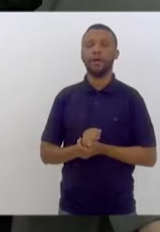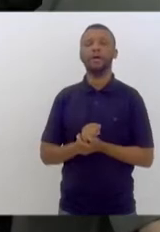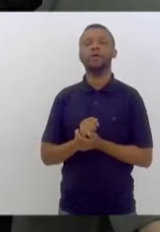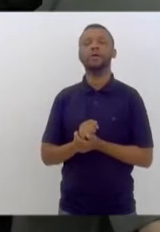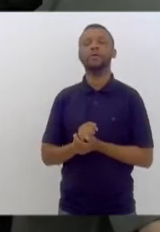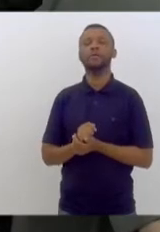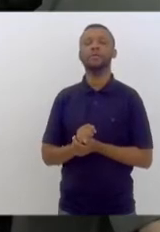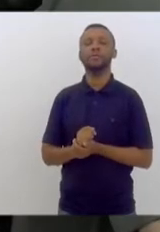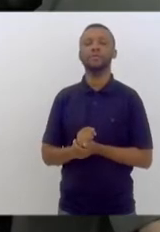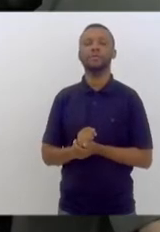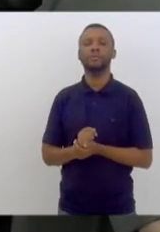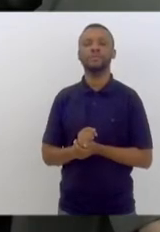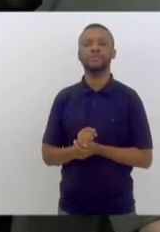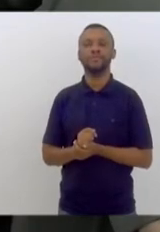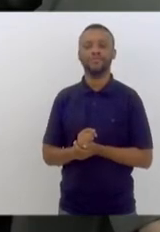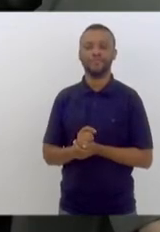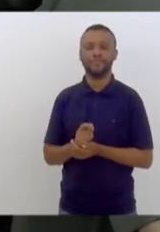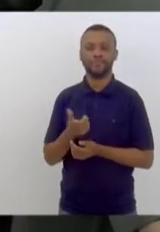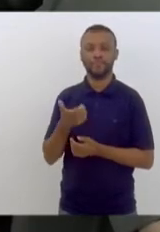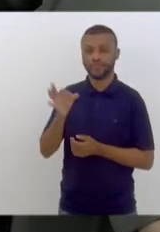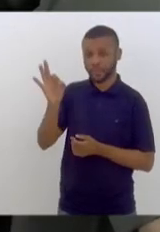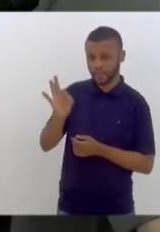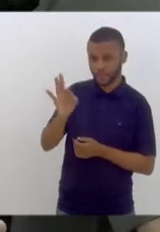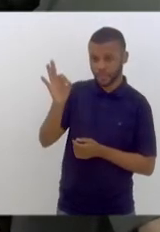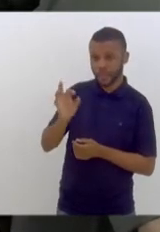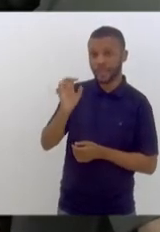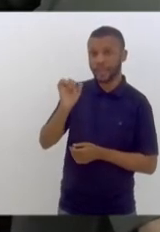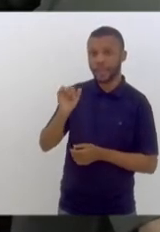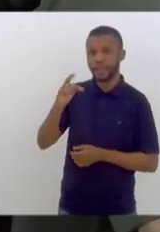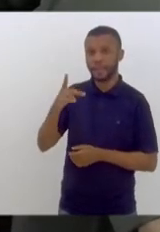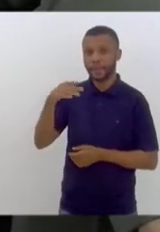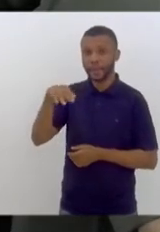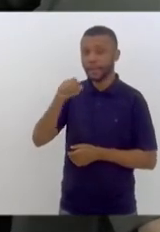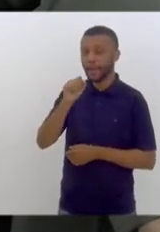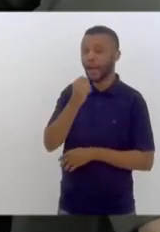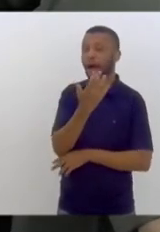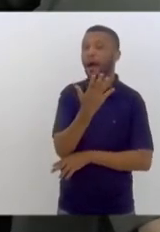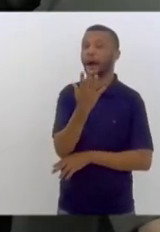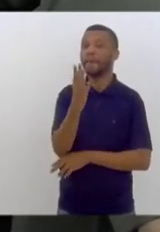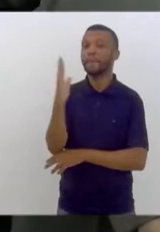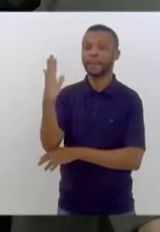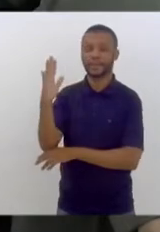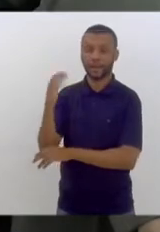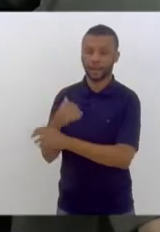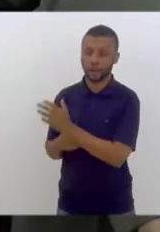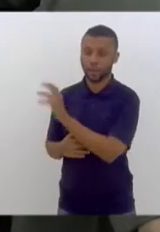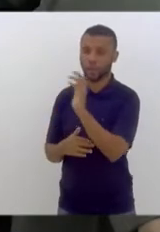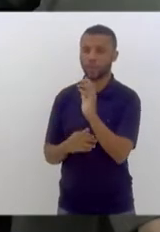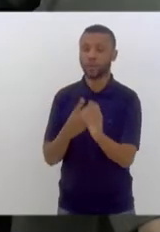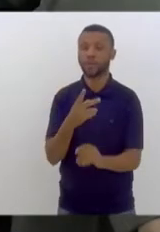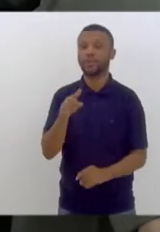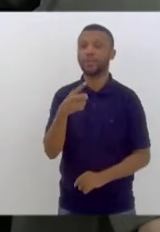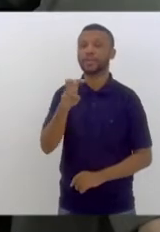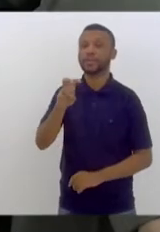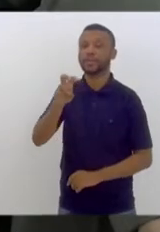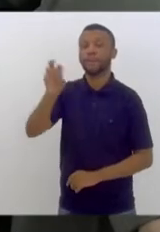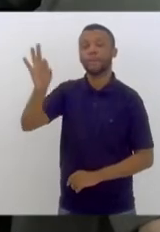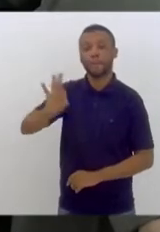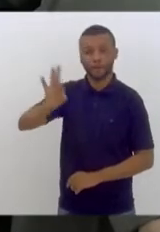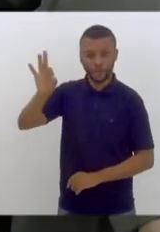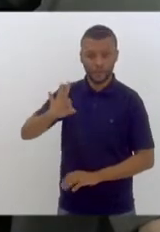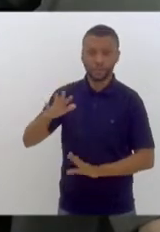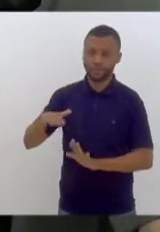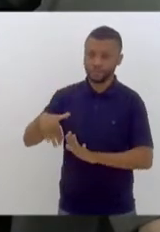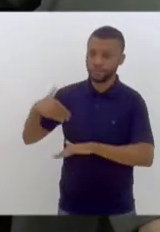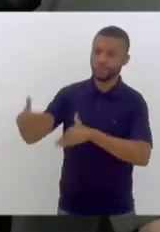econômico, 1,73%, e o IPM ambiental, que é 2,5%. Então, na medida em que a gente coloque